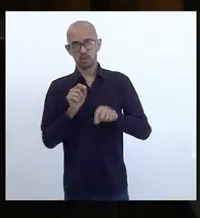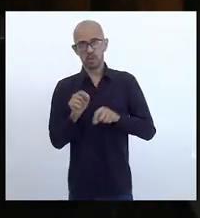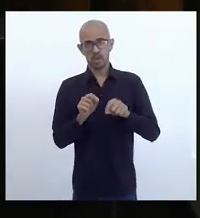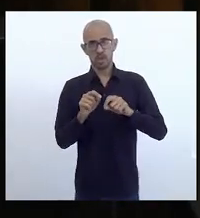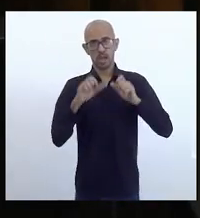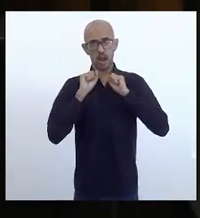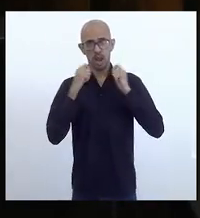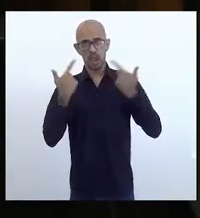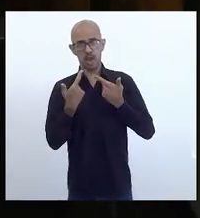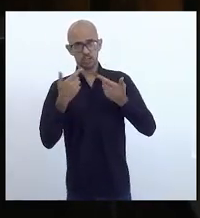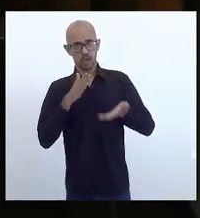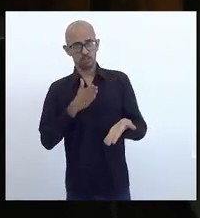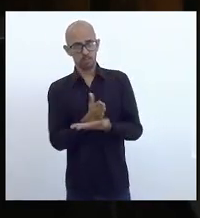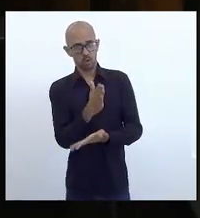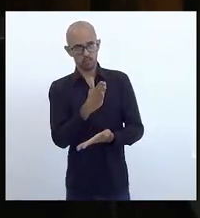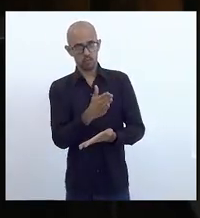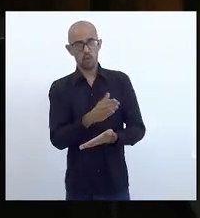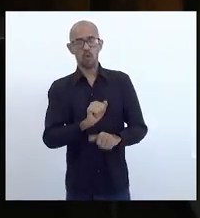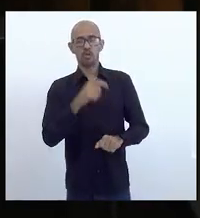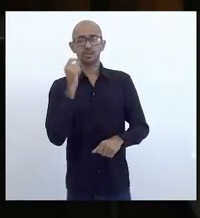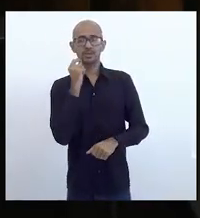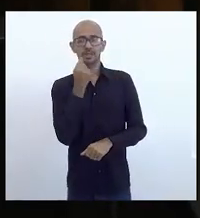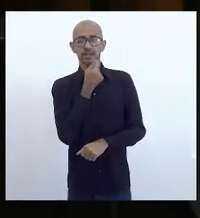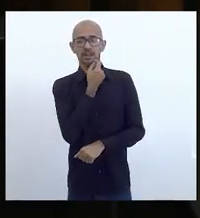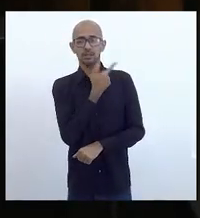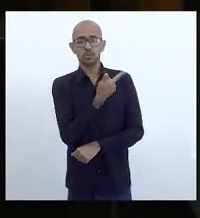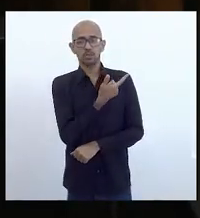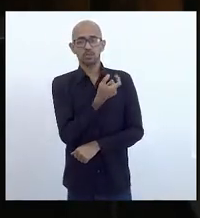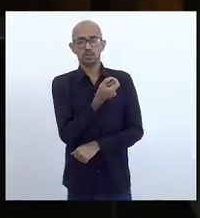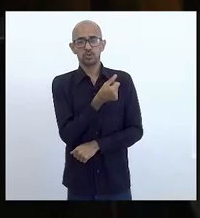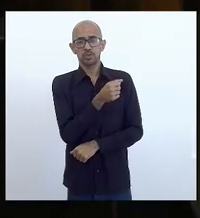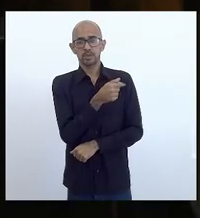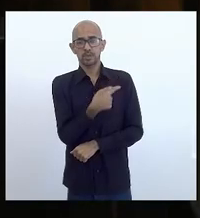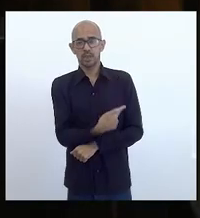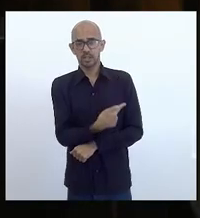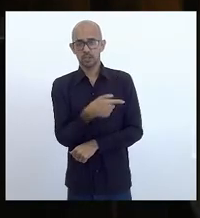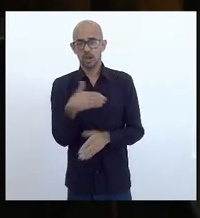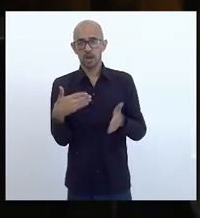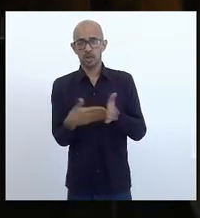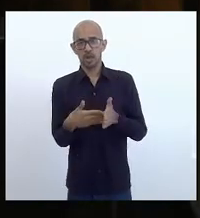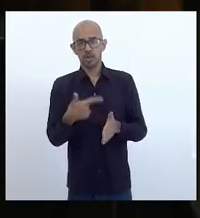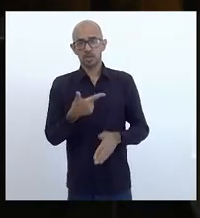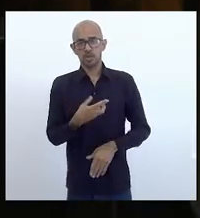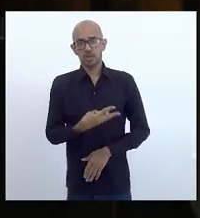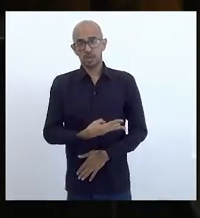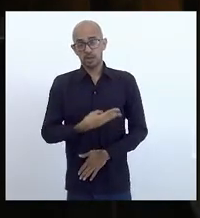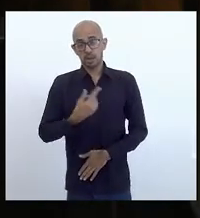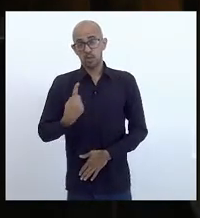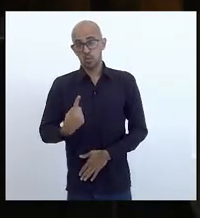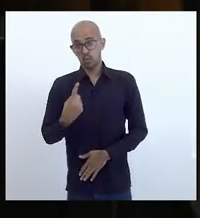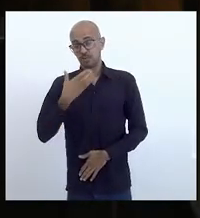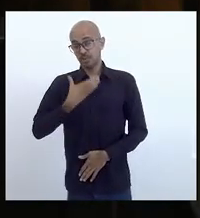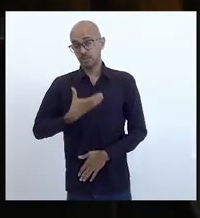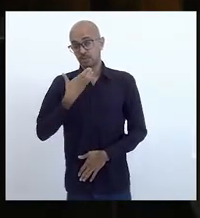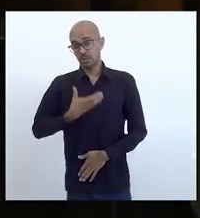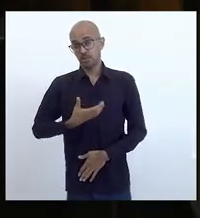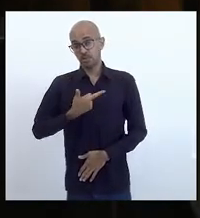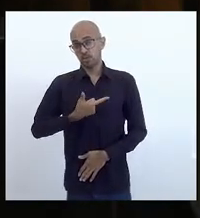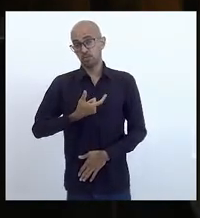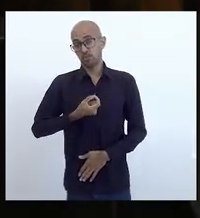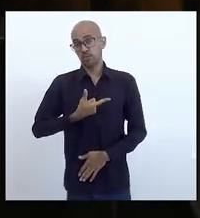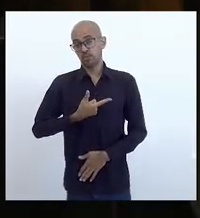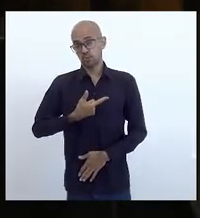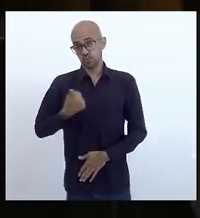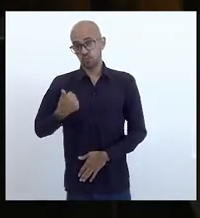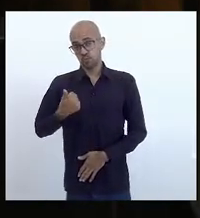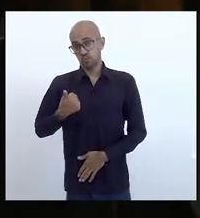reposição salarial de setembro de 17 a 31 de dezembro de 21.